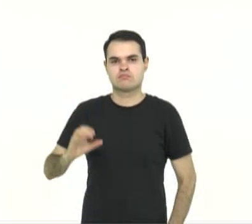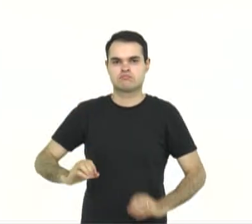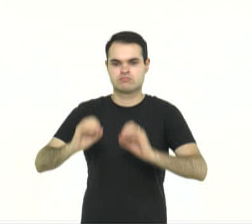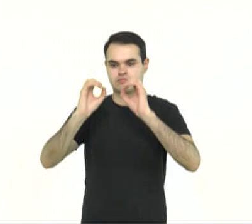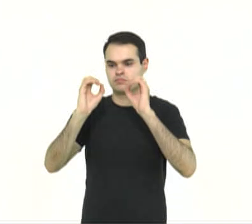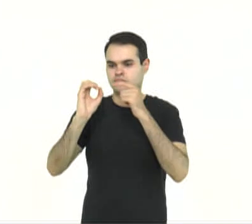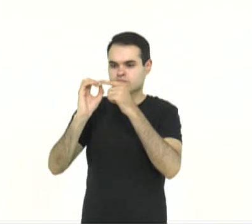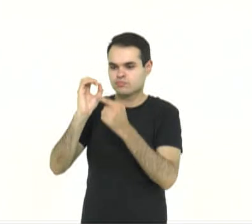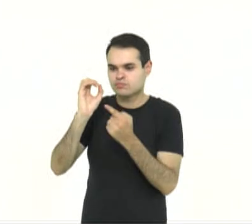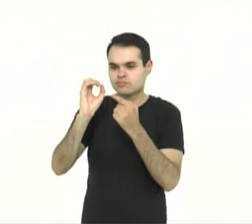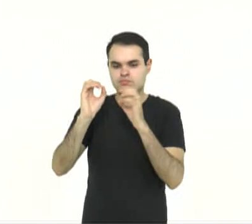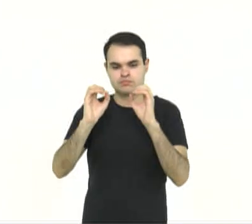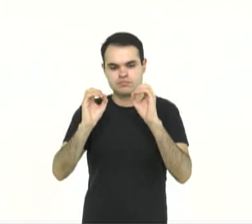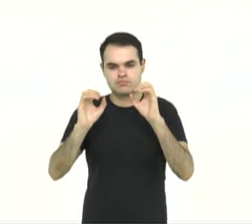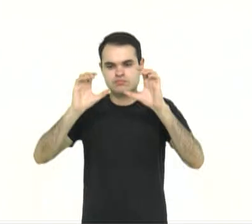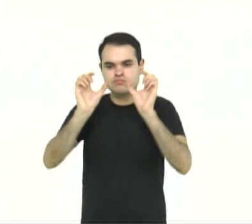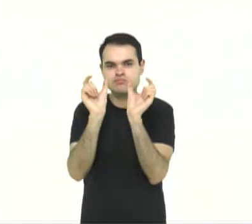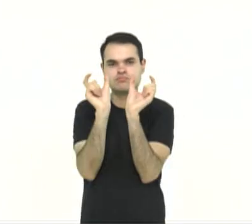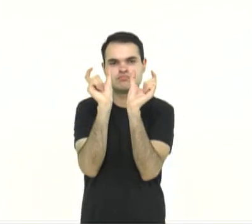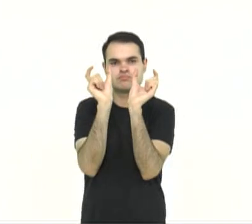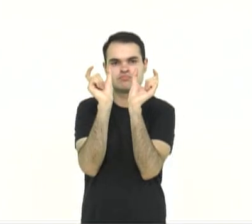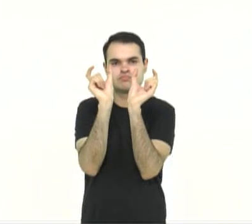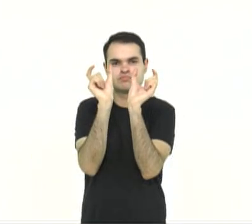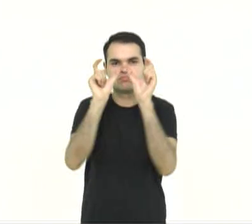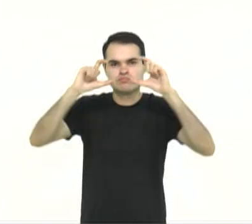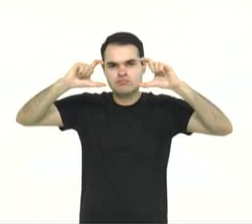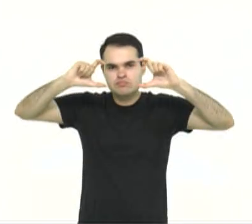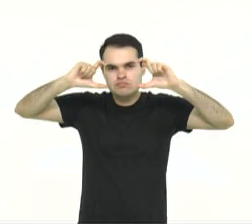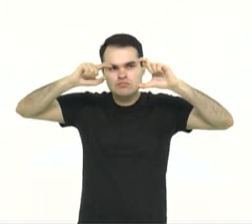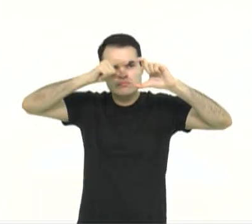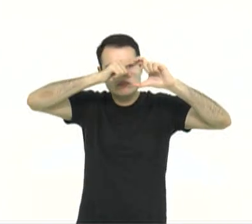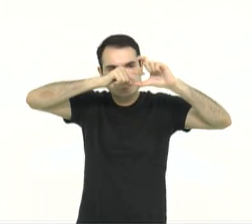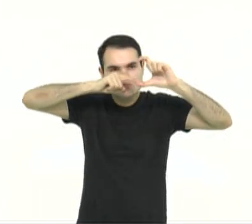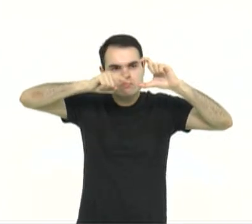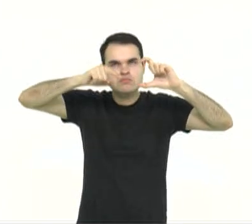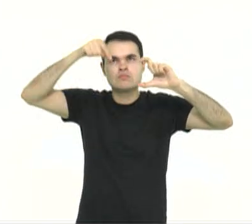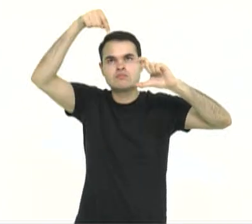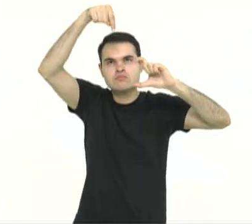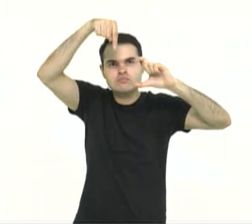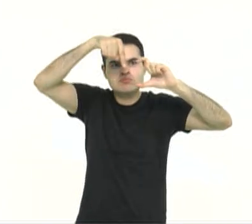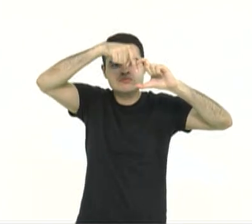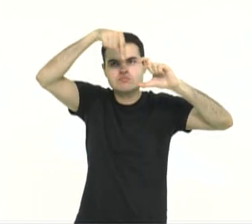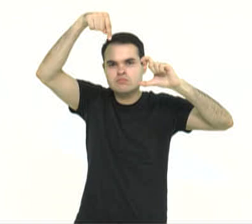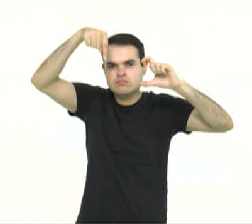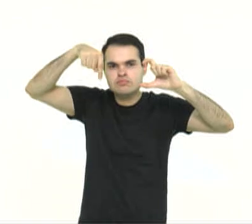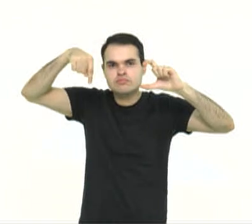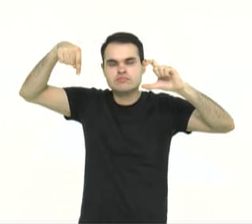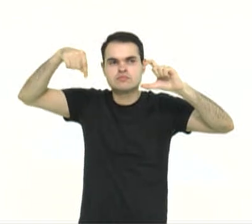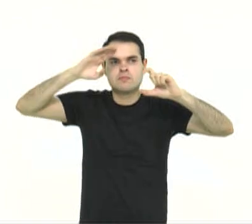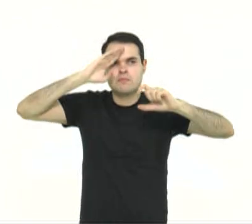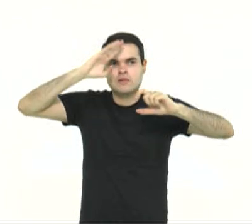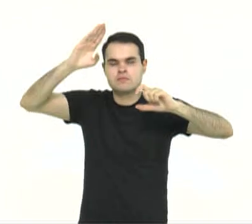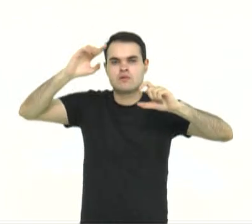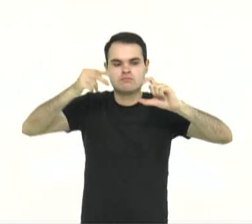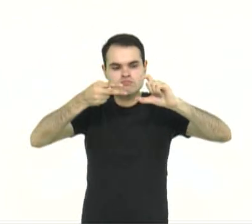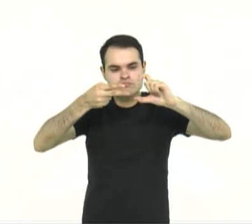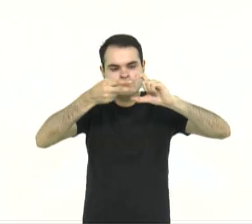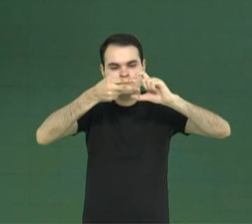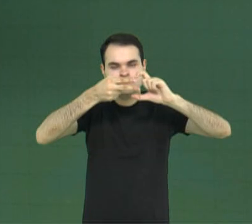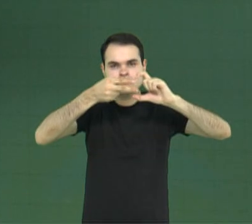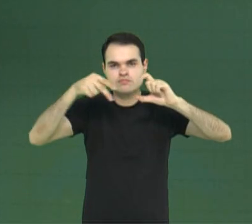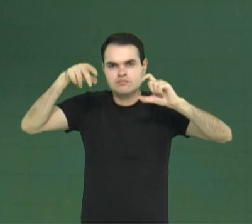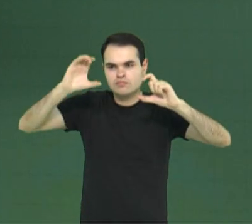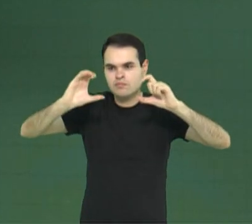principal região que vai fazer toda essa filtração desse sangue, então vai entrar o sangue arterial ali, a principal estrutura, vão ser